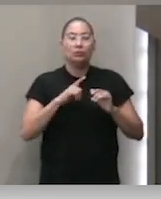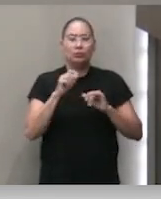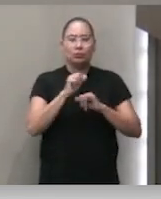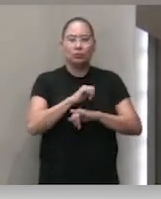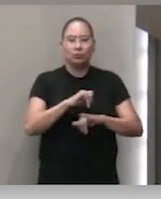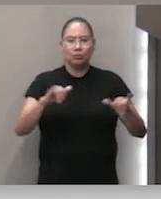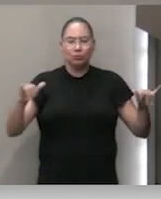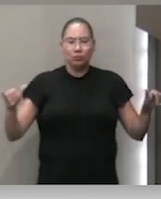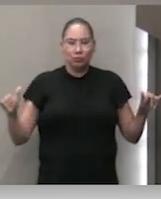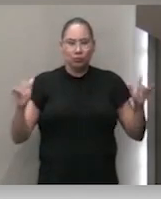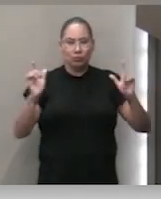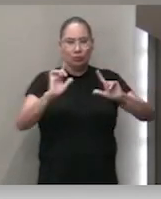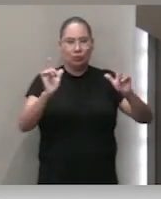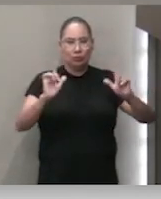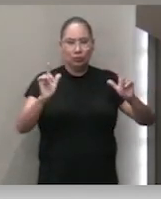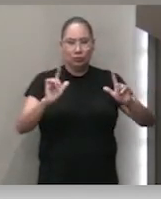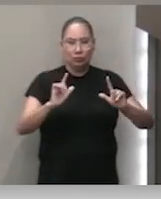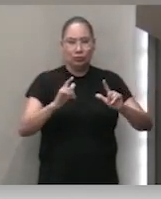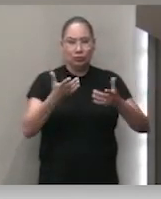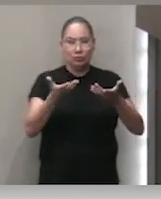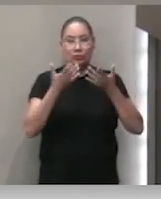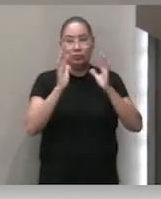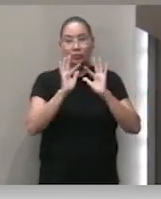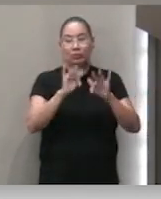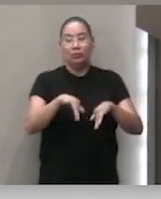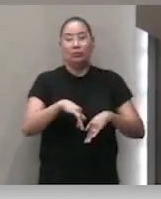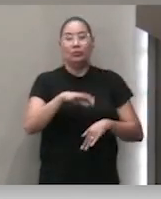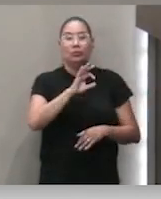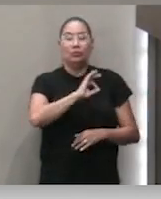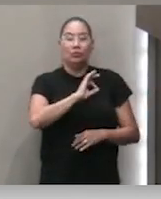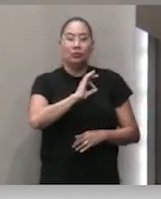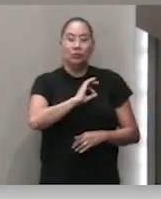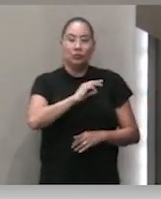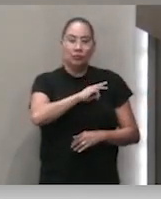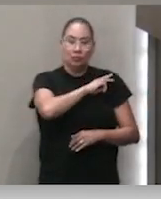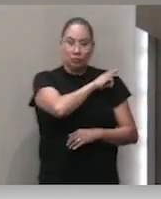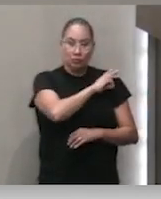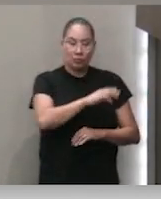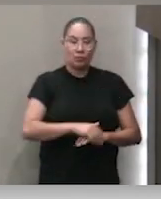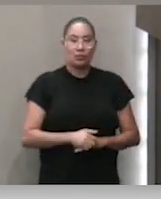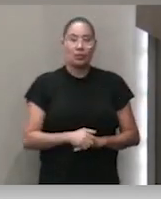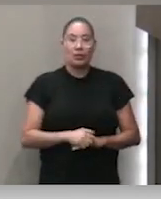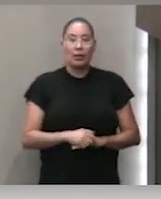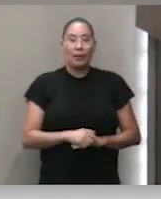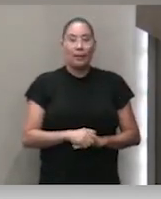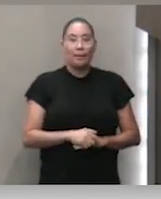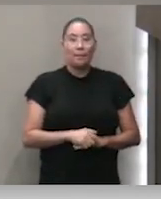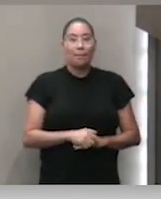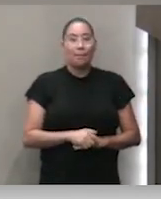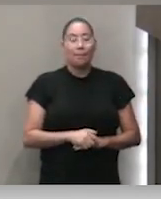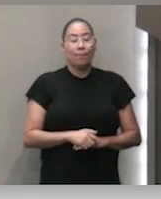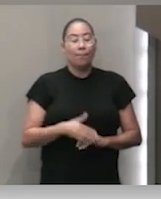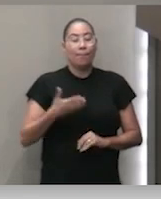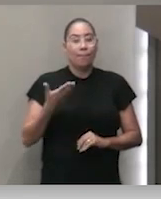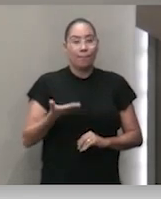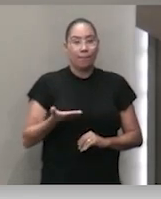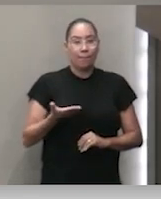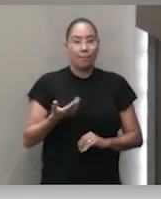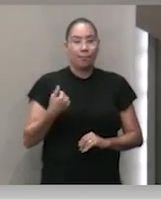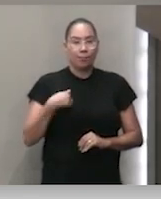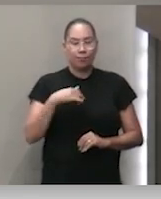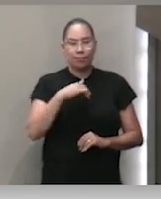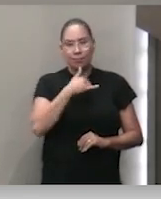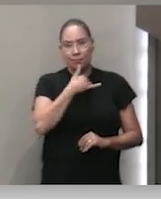pouco na mídia e eles pediram o fim da polícia militar, o fim da brigada militar. E isso é algo que realmente me